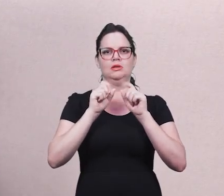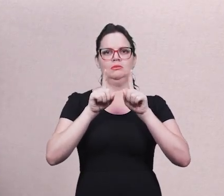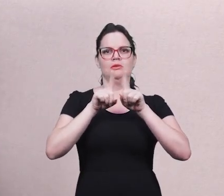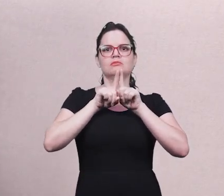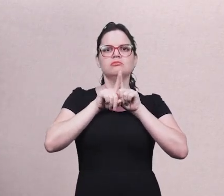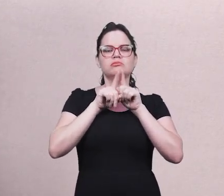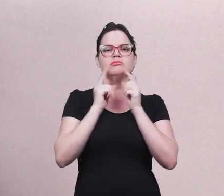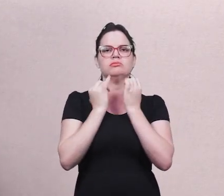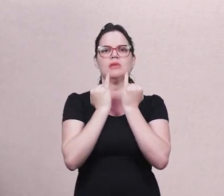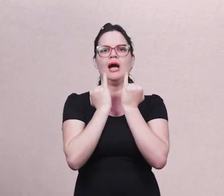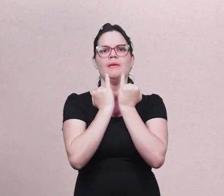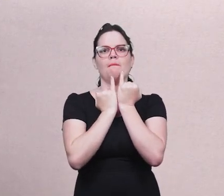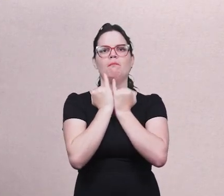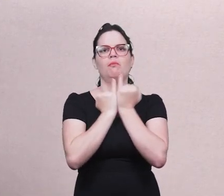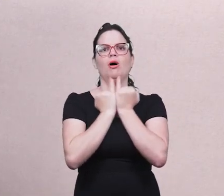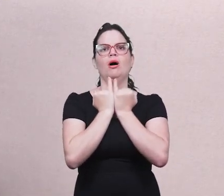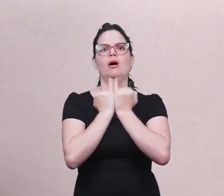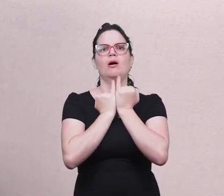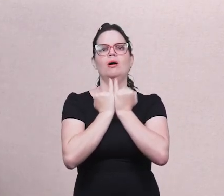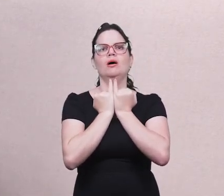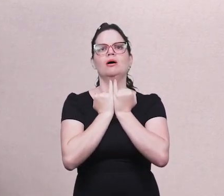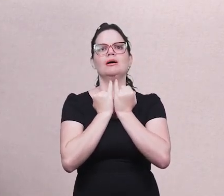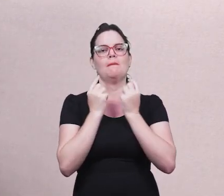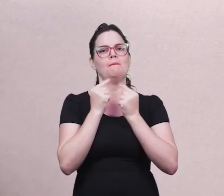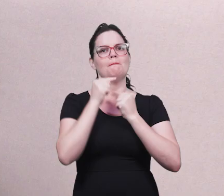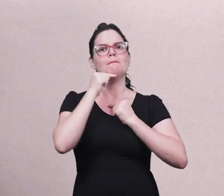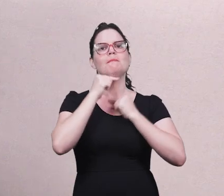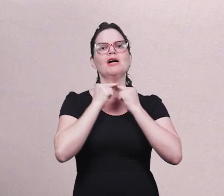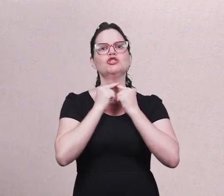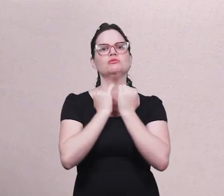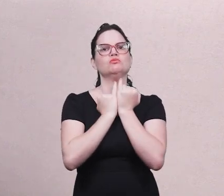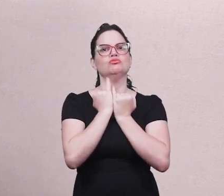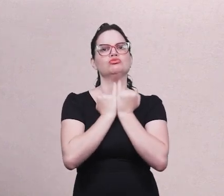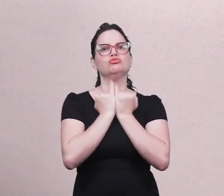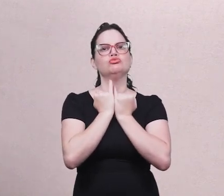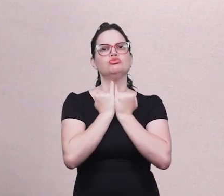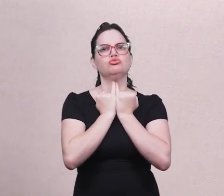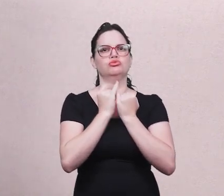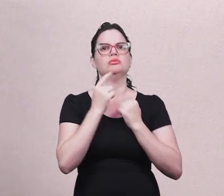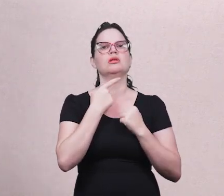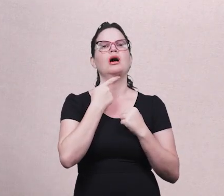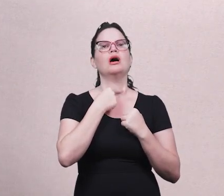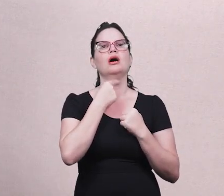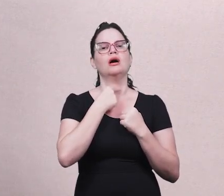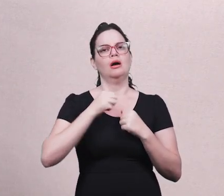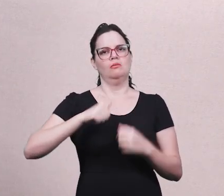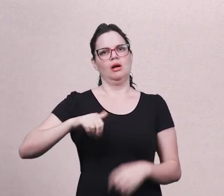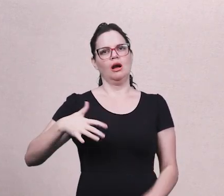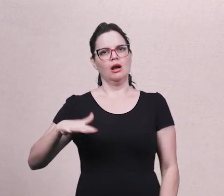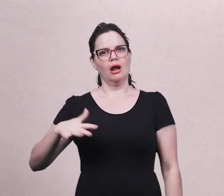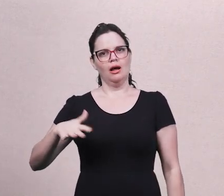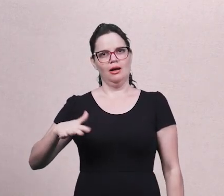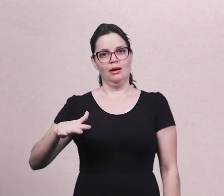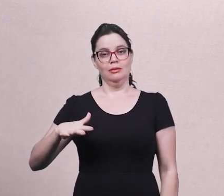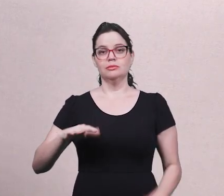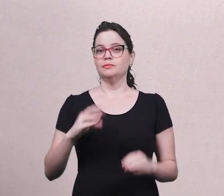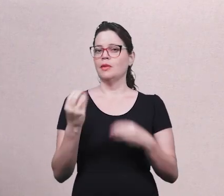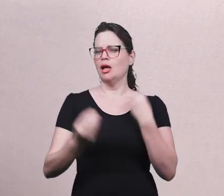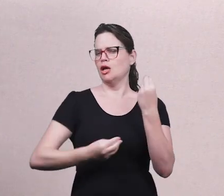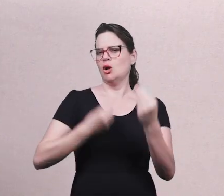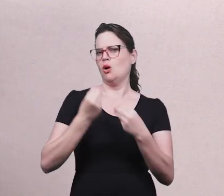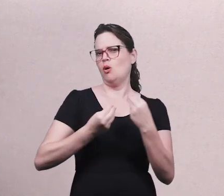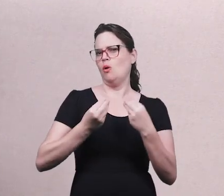atrito da prega vocal é maior. Então, a minha voz primária, o meu som basal, já é mais grave. Então, o que